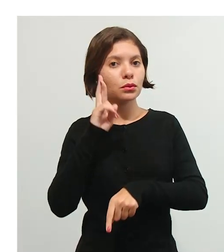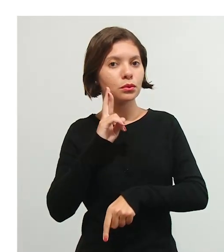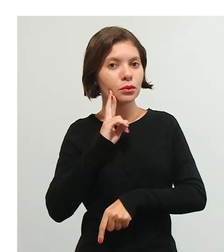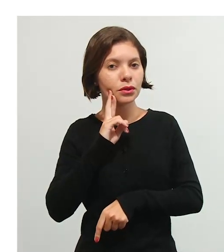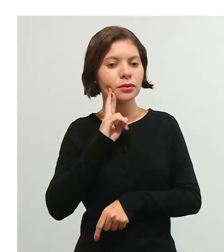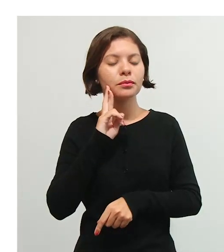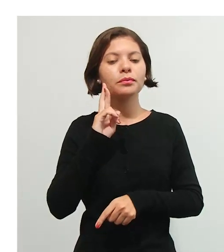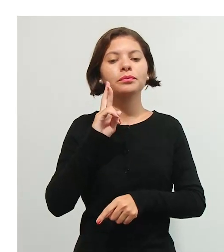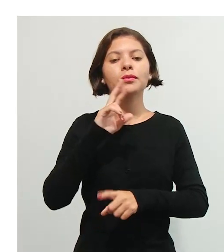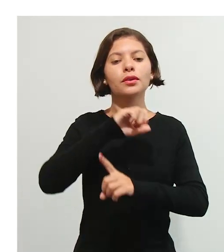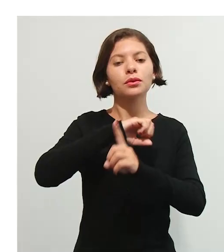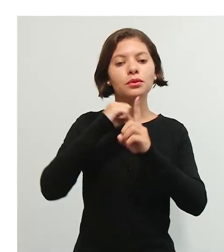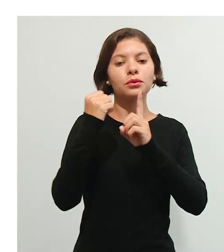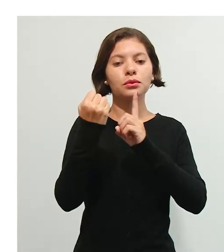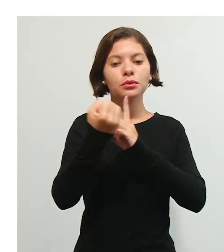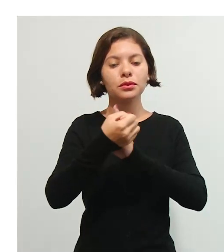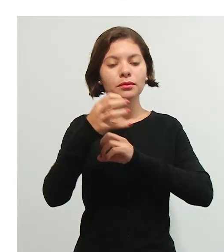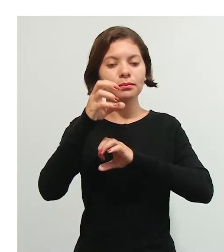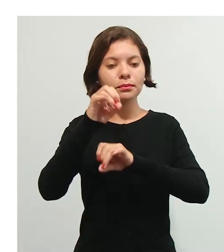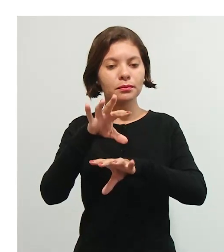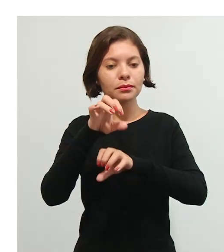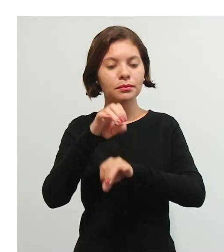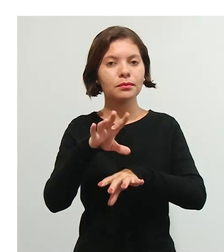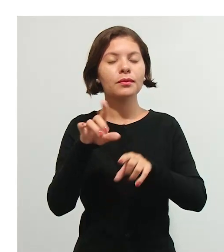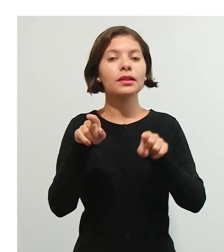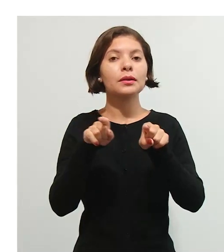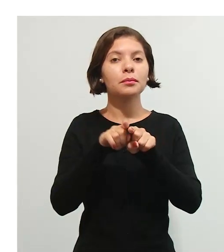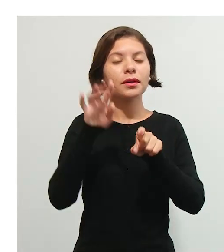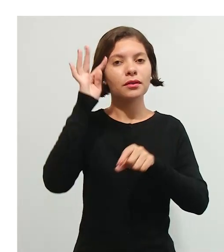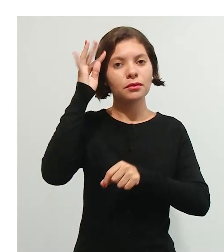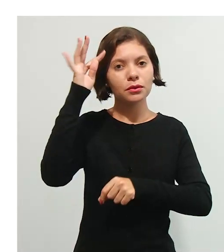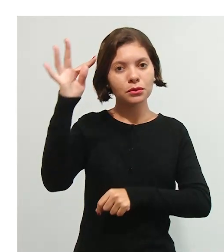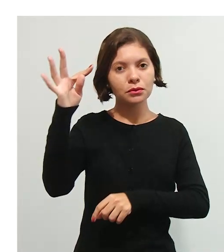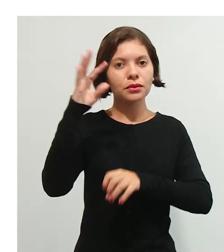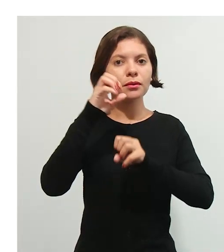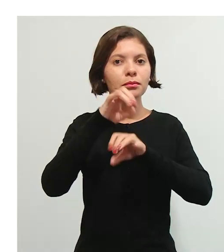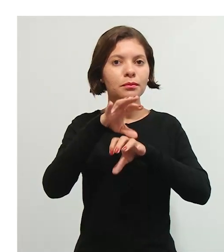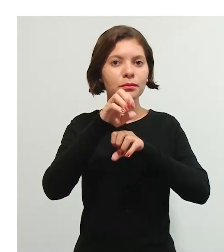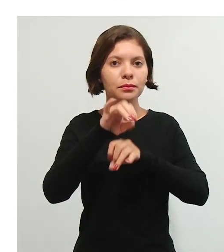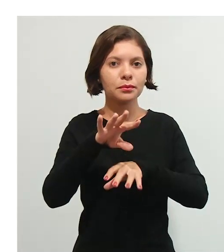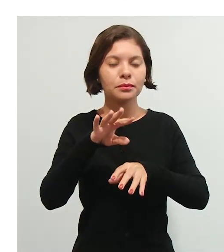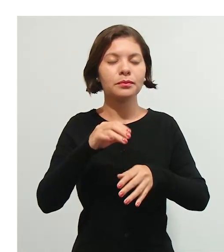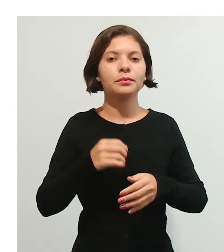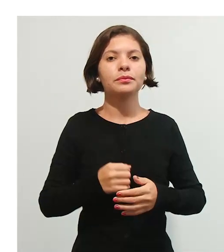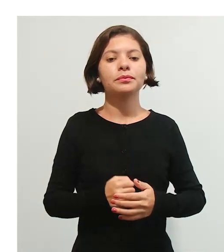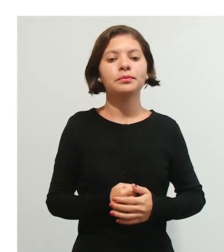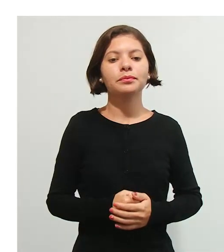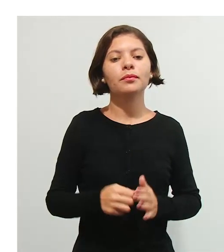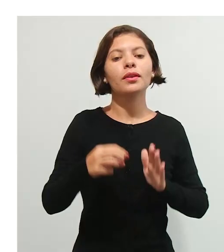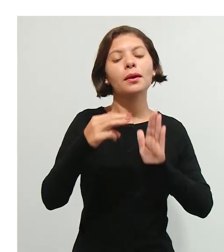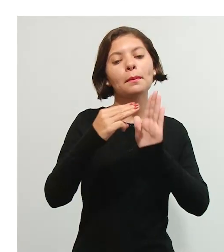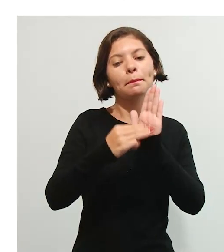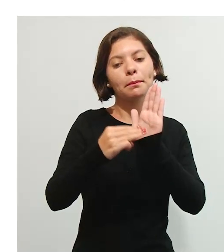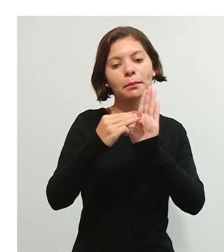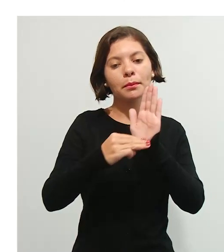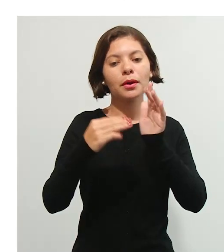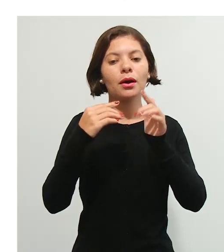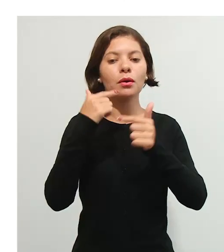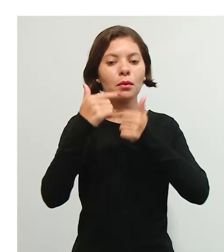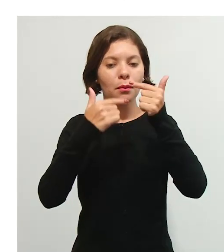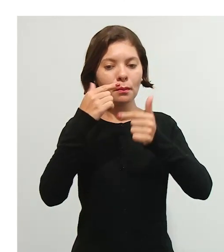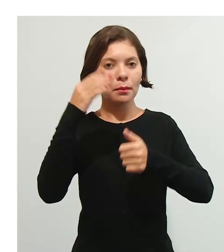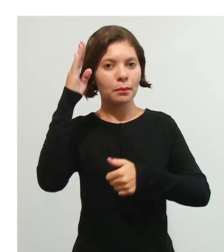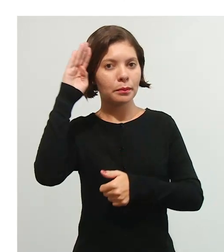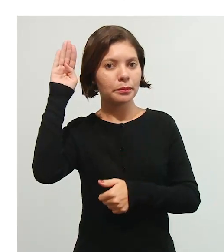rondoniense sociologia da educação filosofia da educação e metodologia do